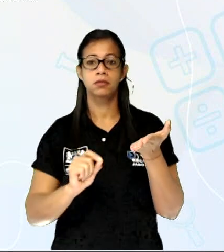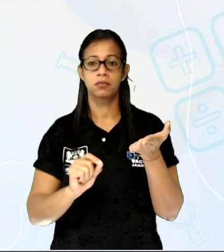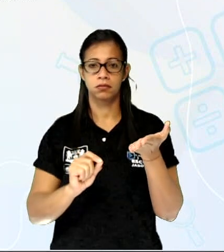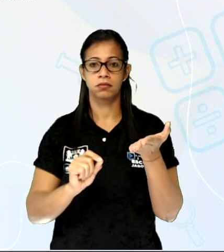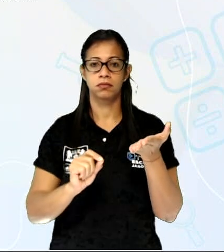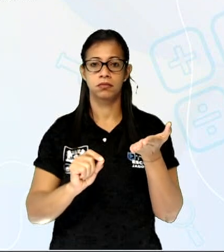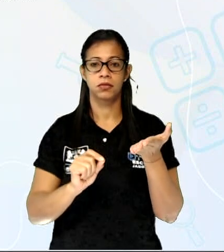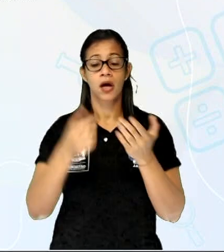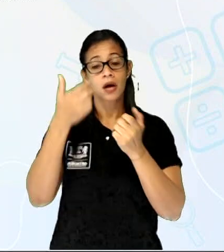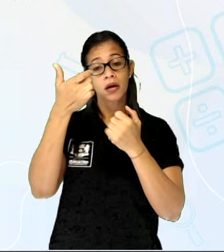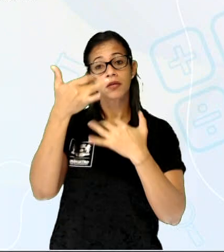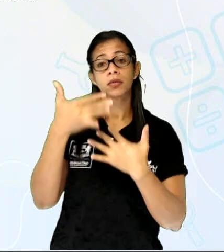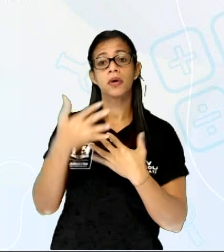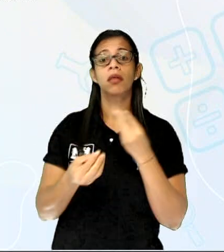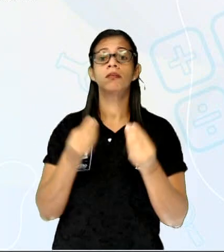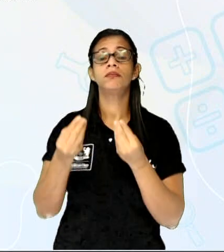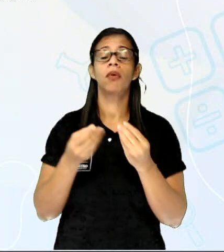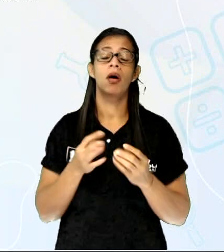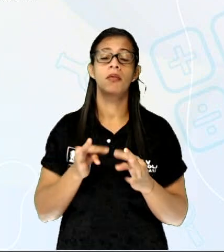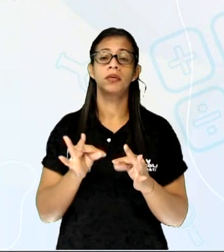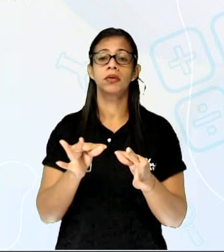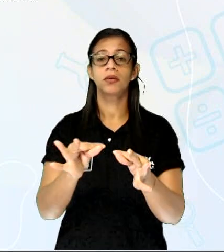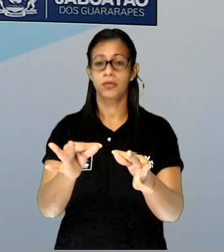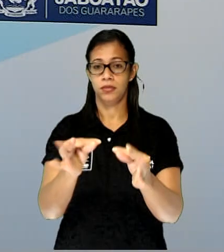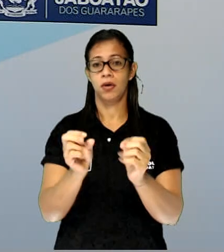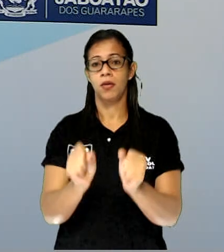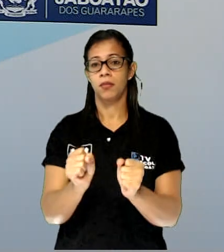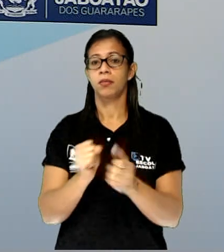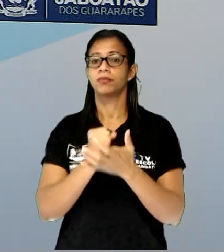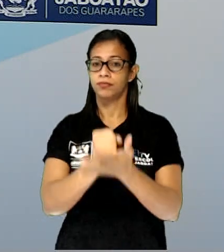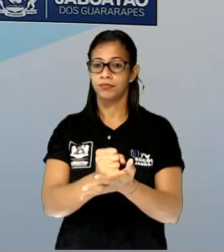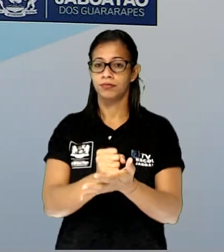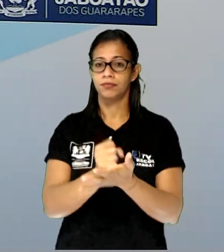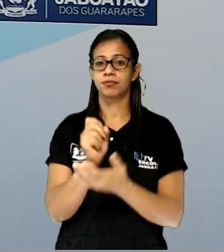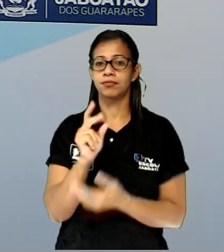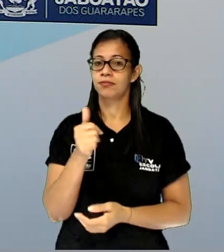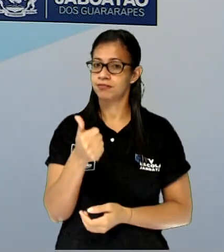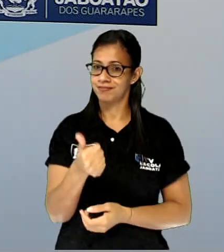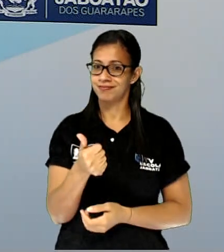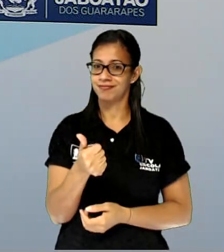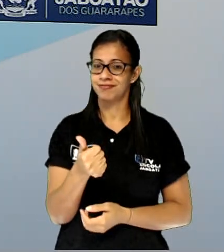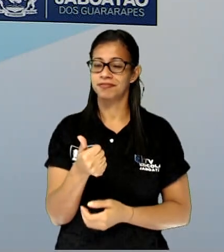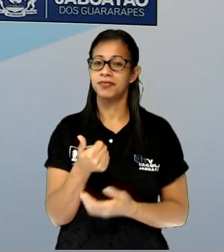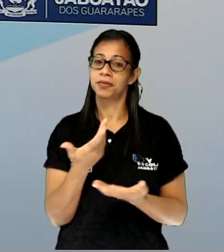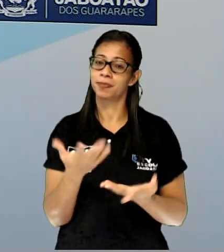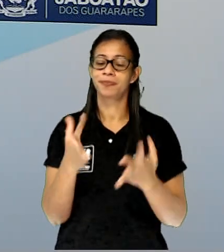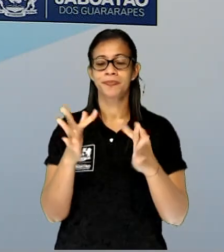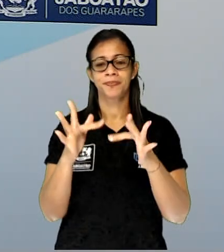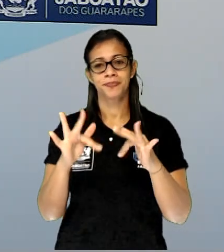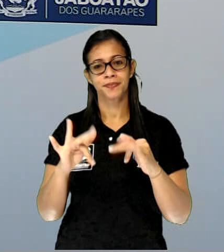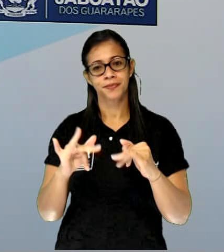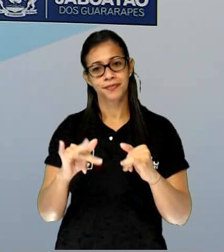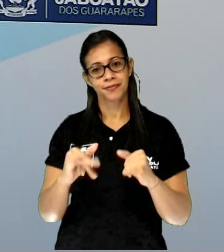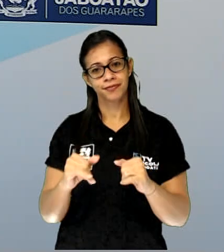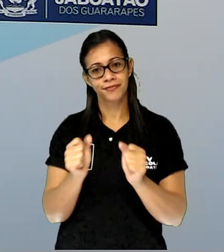a tecnologia pode nos ser útil. Beleza? Então, gente, é isso. Por hoje é só.